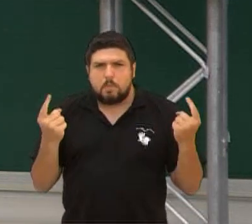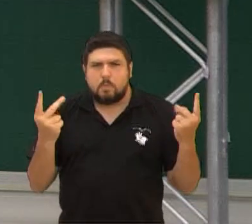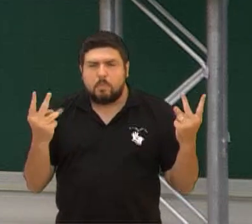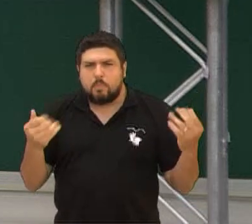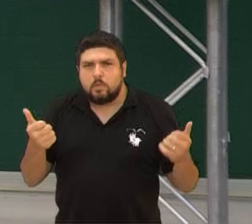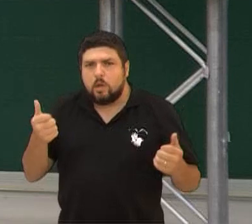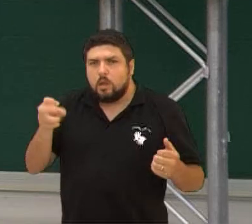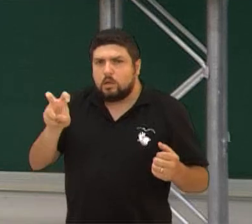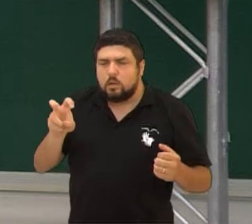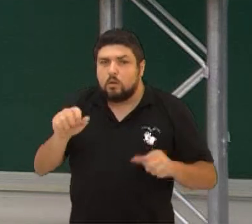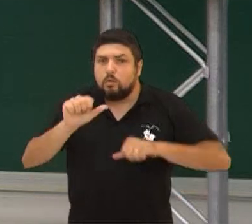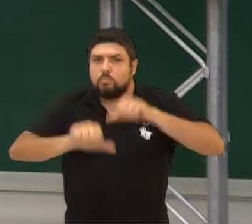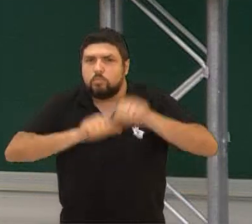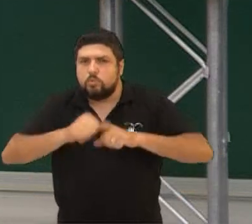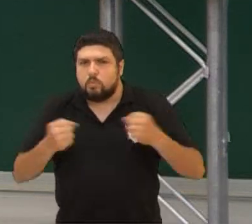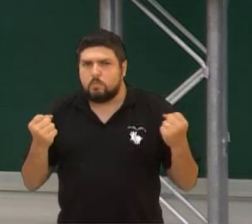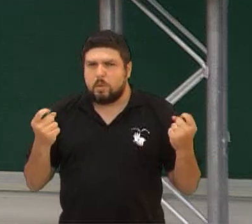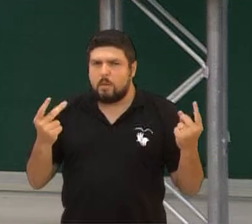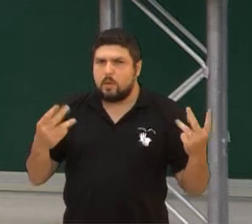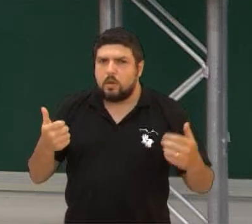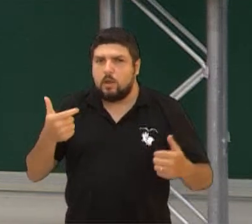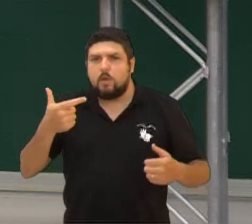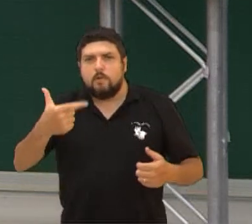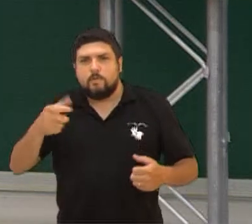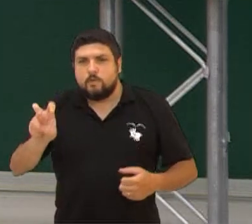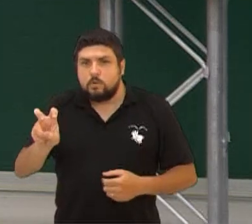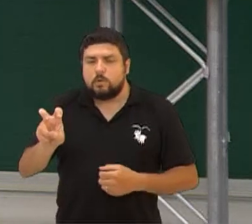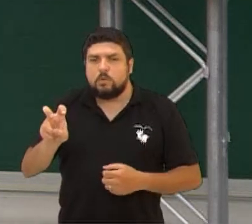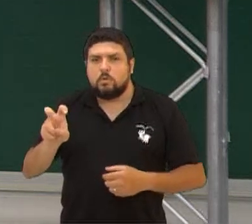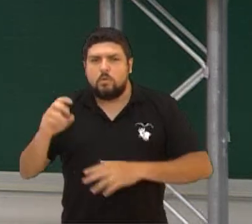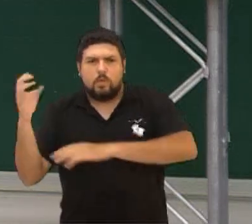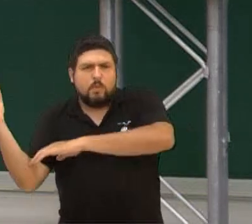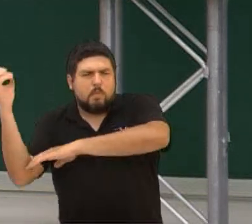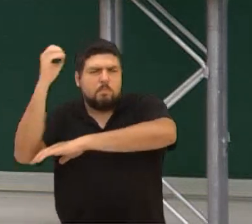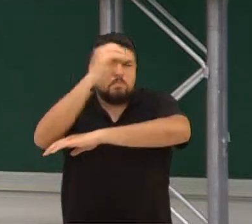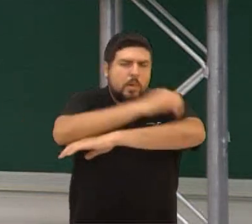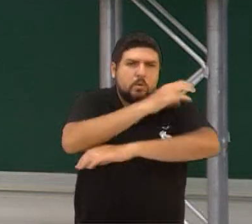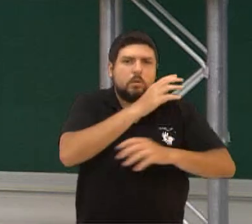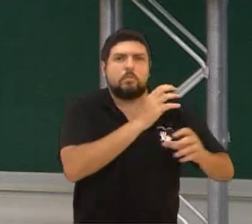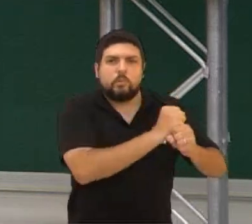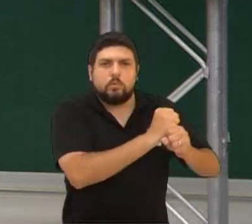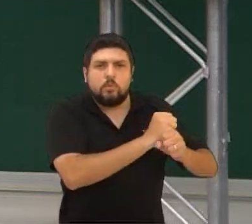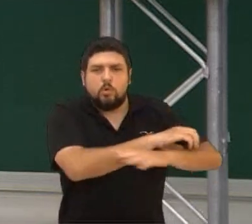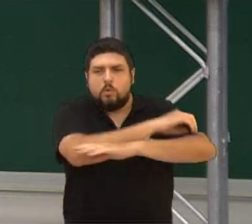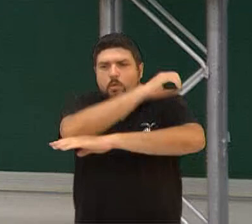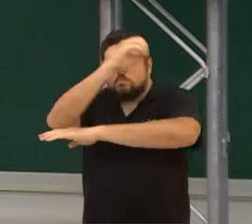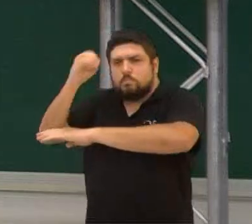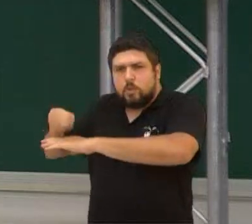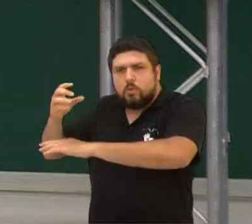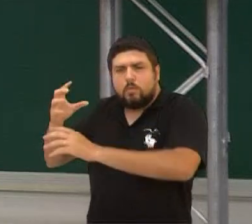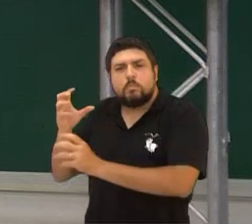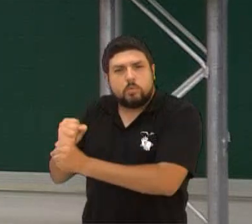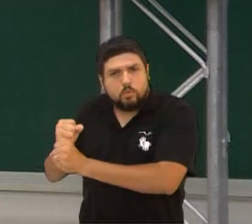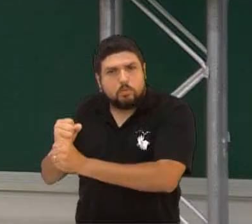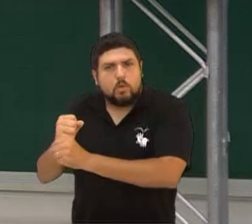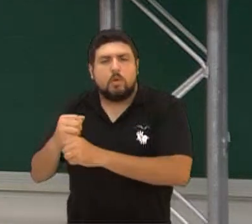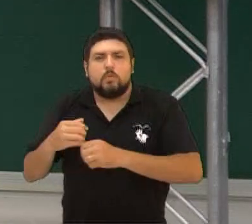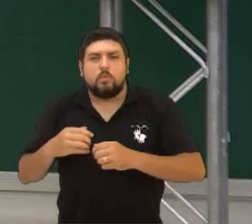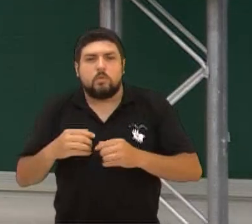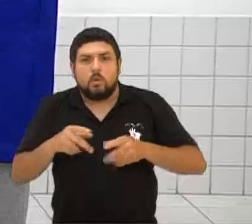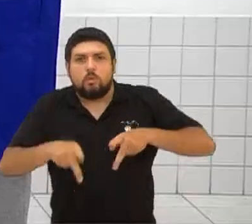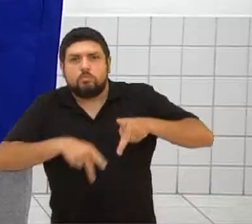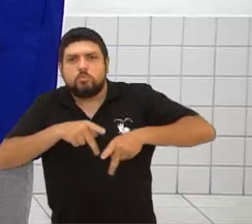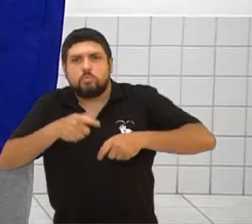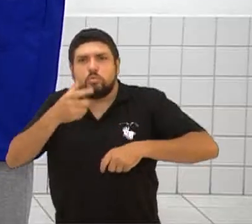toda bola vale ponto. Então isso deixou a partida mais dinâmica e mais atraente para o público e para a